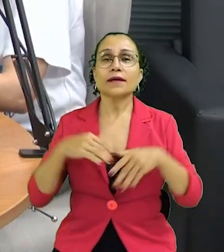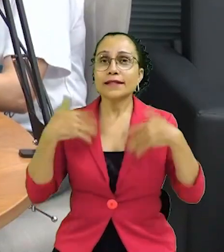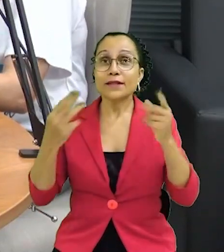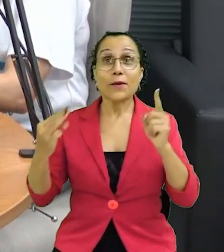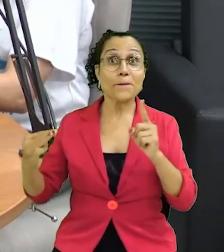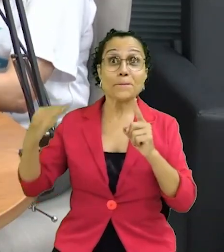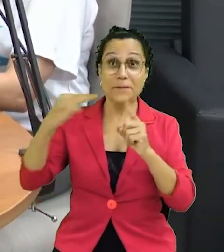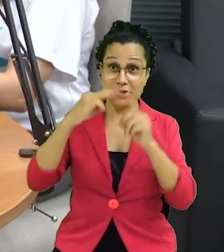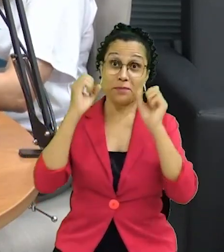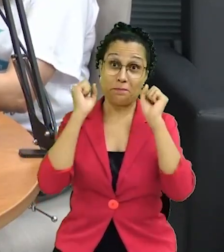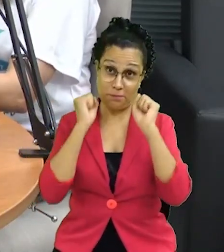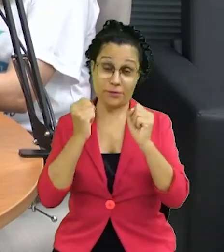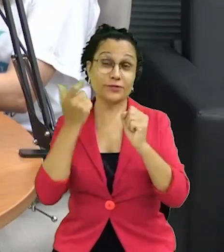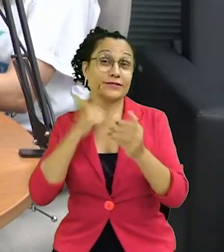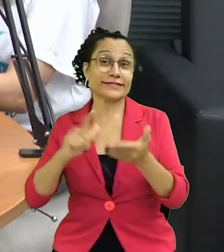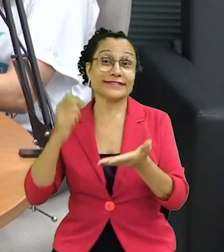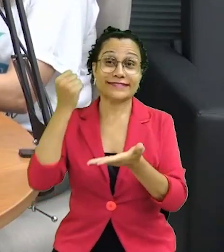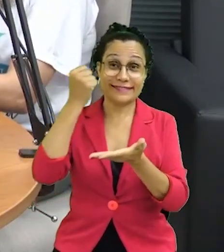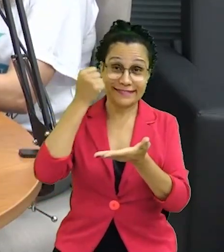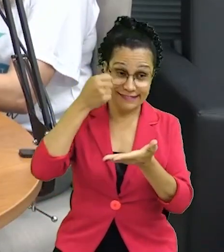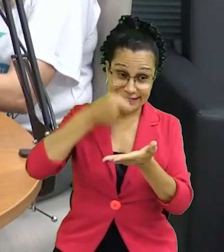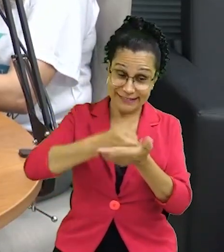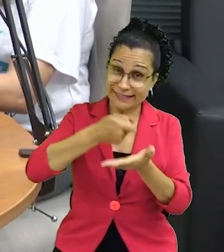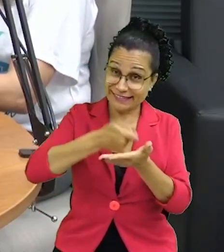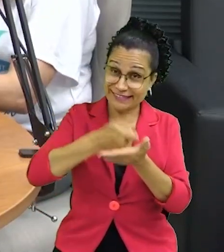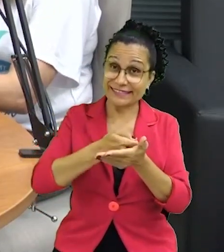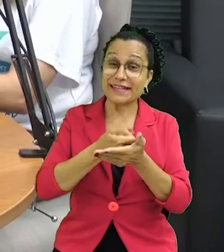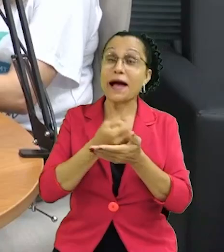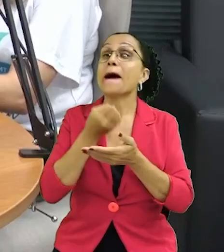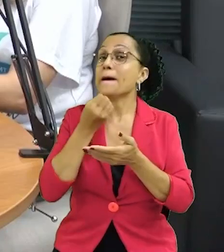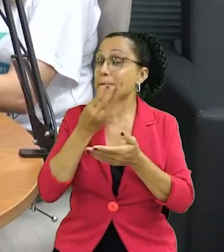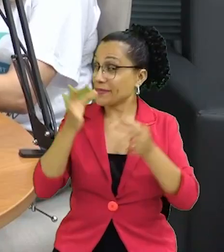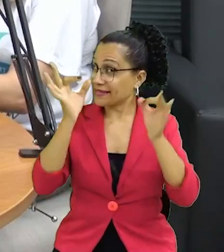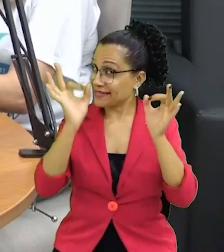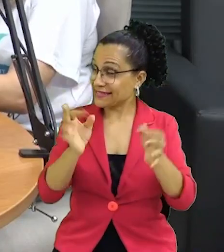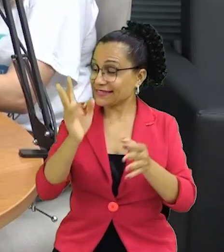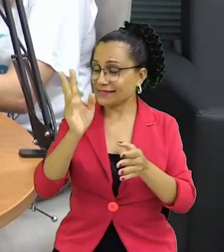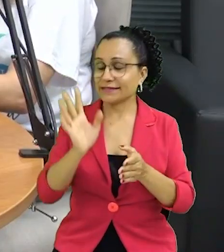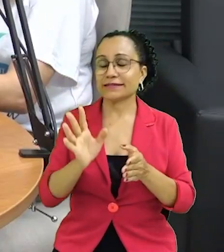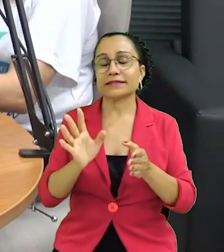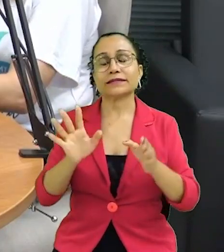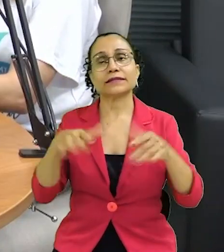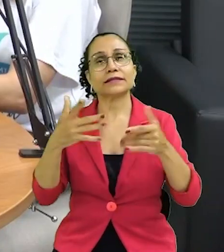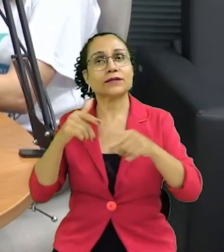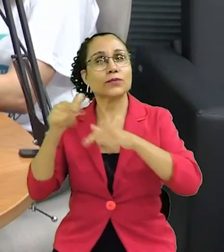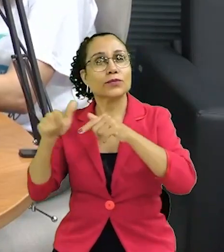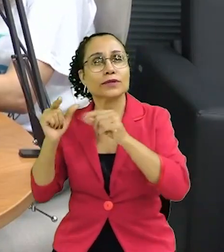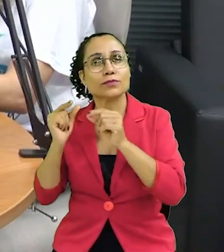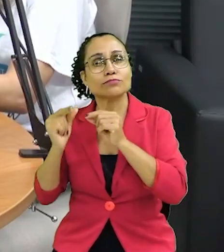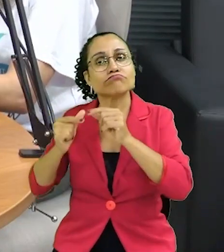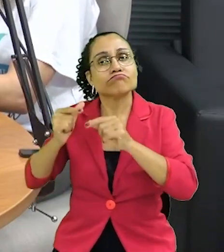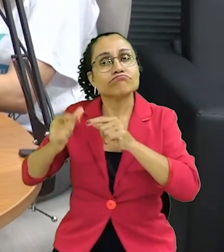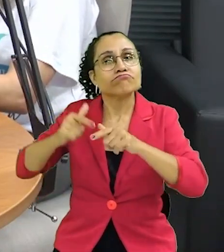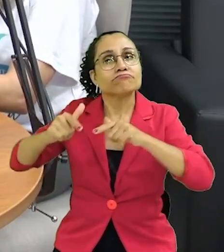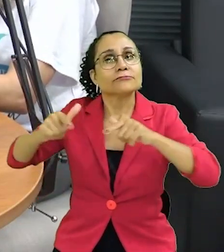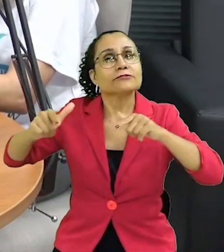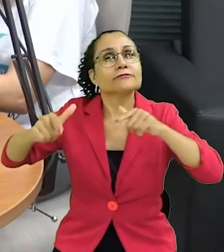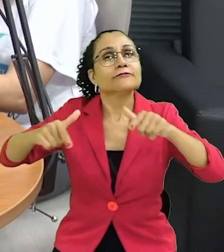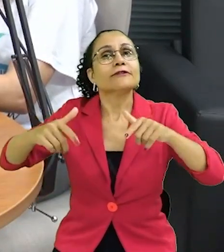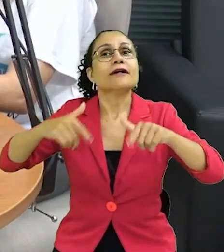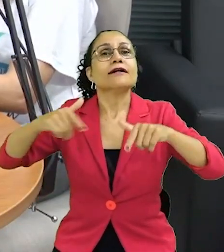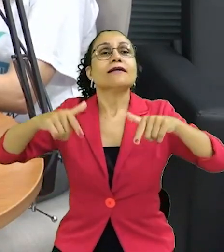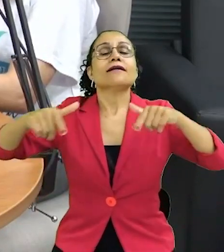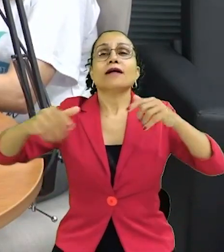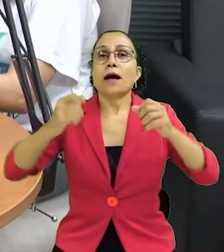serem cumpridas também, né? Exato, Às vezes muito bem lembrado. Uma pequena ação e depois eu posso ir aumentando, ou seja, o meu